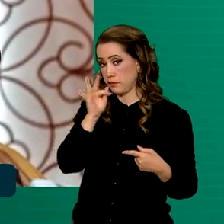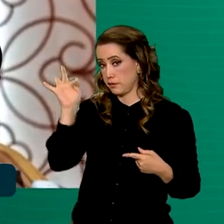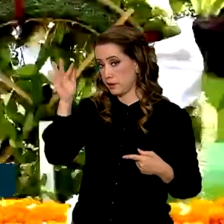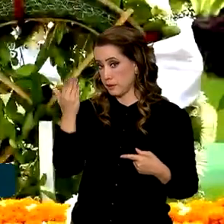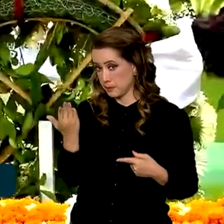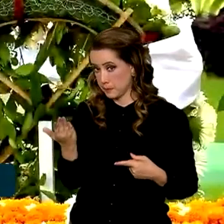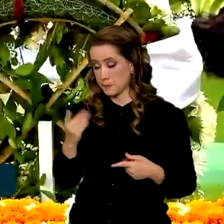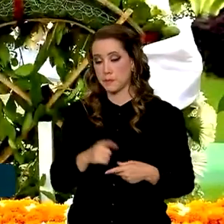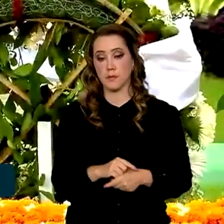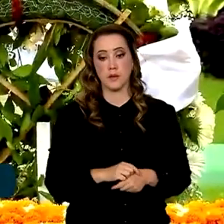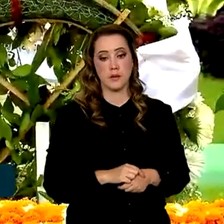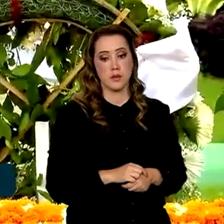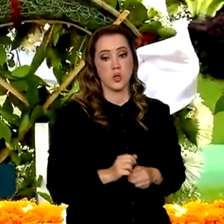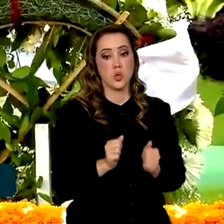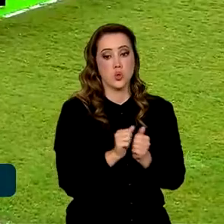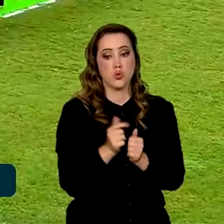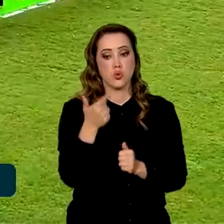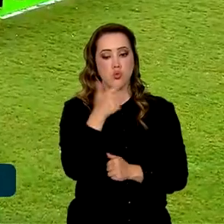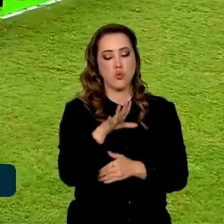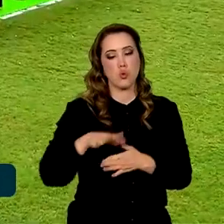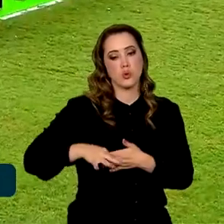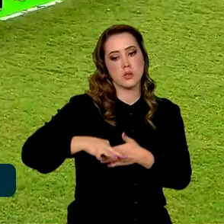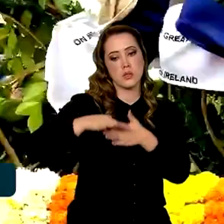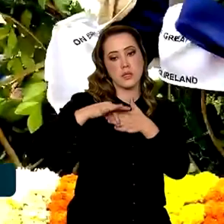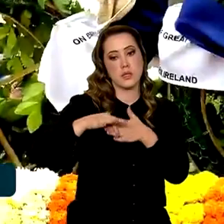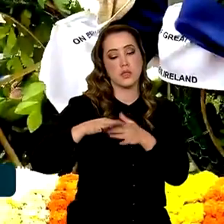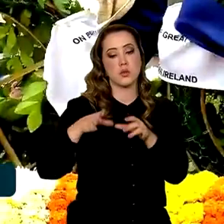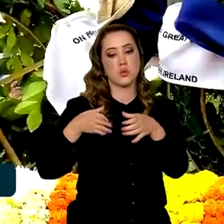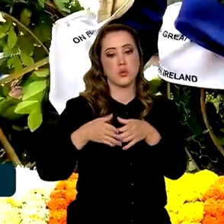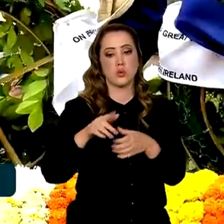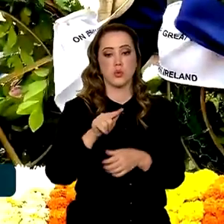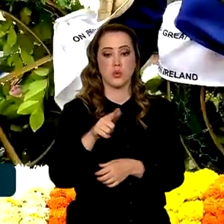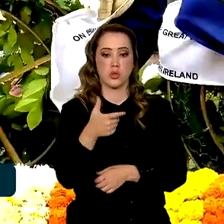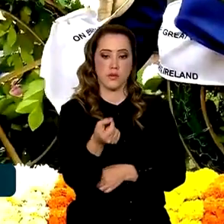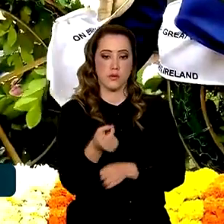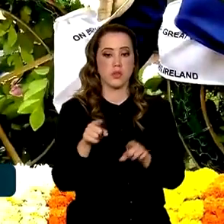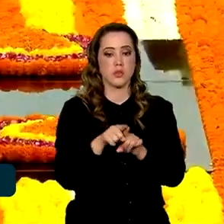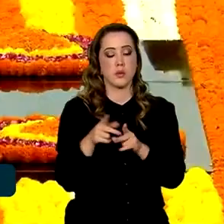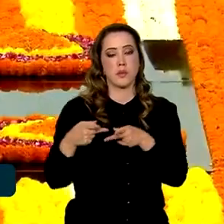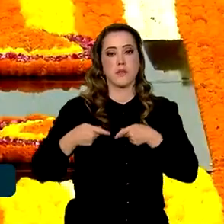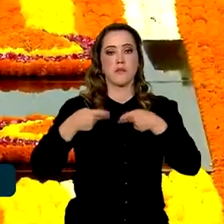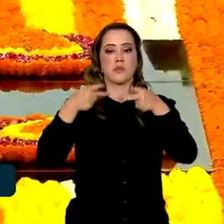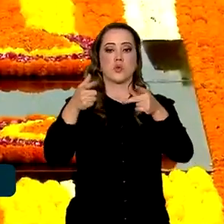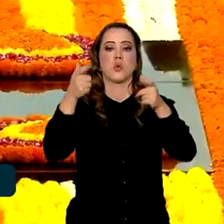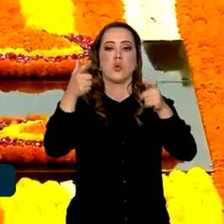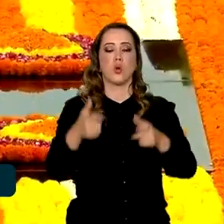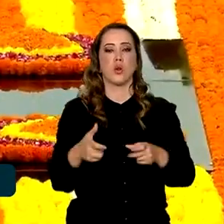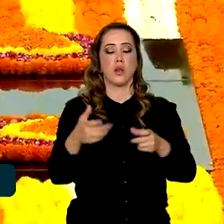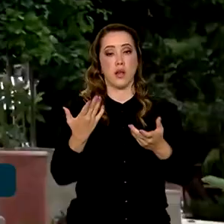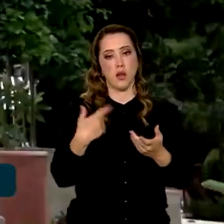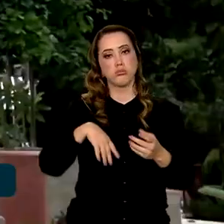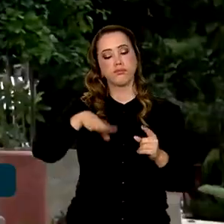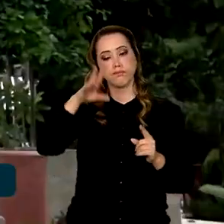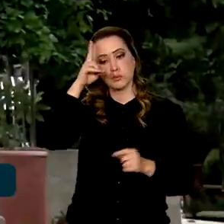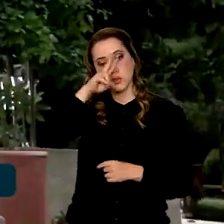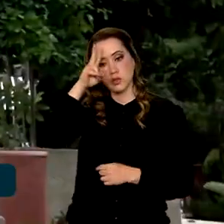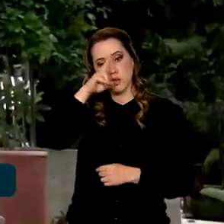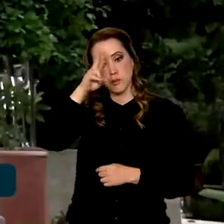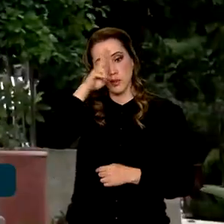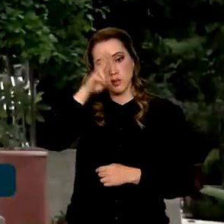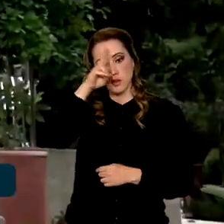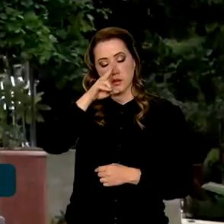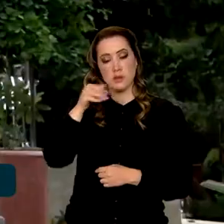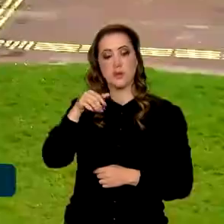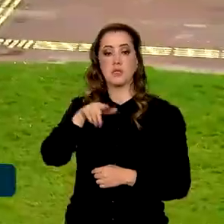Emmanuel Macron. Acompanhado de outros líderes do G20, Lula também visitou o memorial onde Mahatma Gandhi